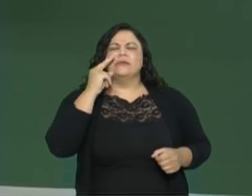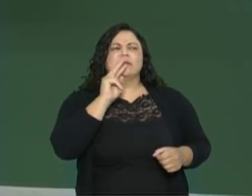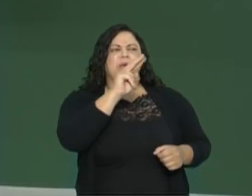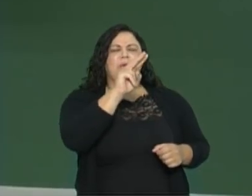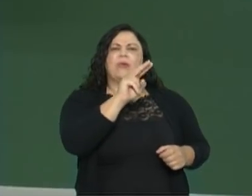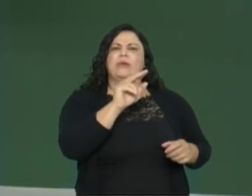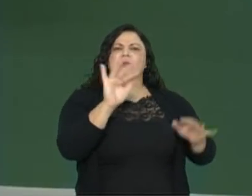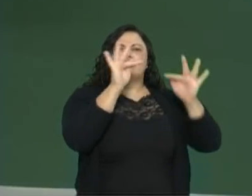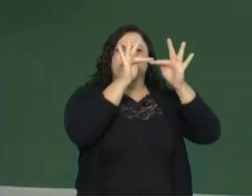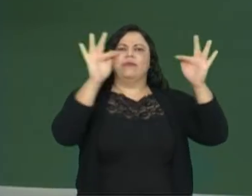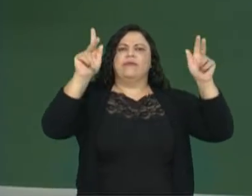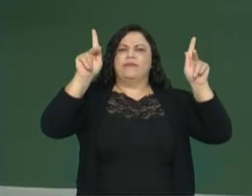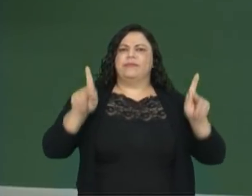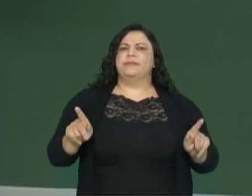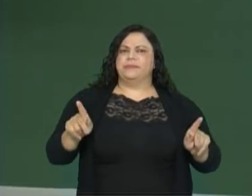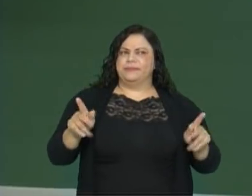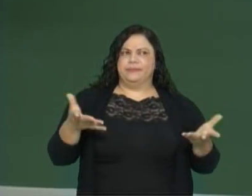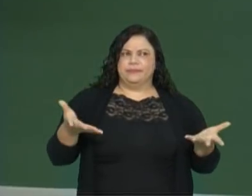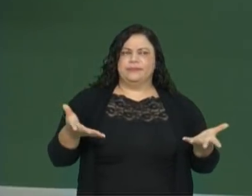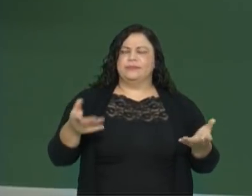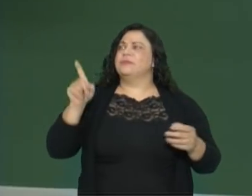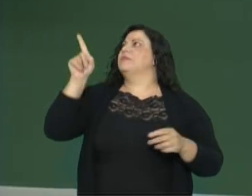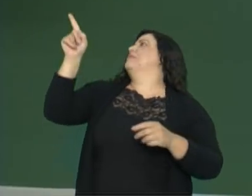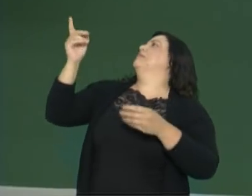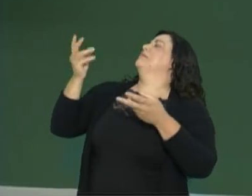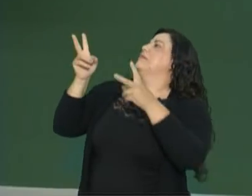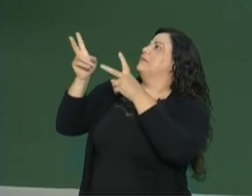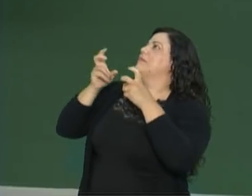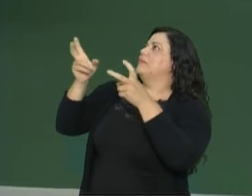que eu olho a tabela periódica, professor? Assim, ó.